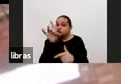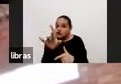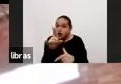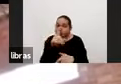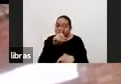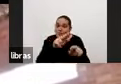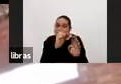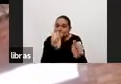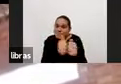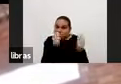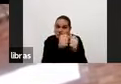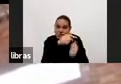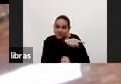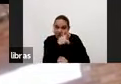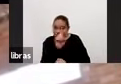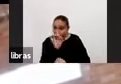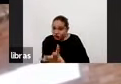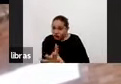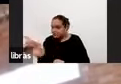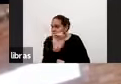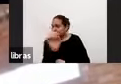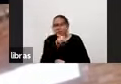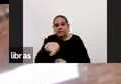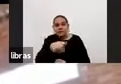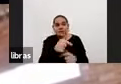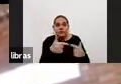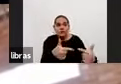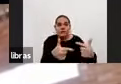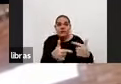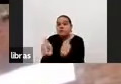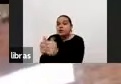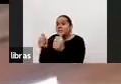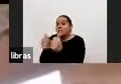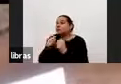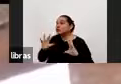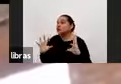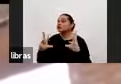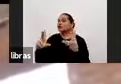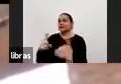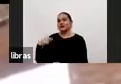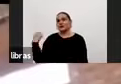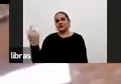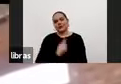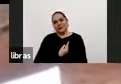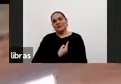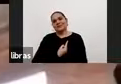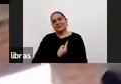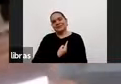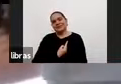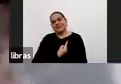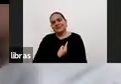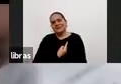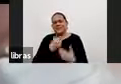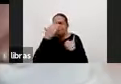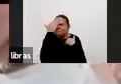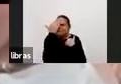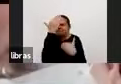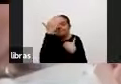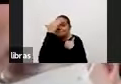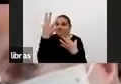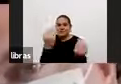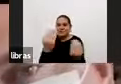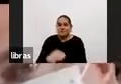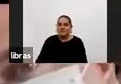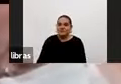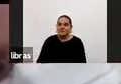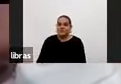de várias pessoas e da comunidade em geral, a nossa aqui. Eu fico muito agradecida. Tá bom, nós também agradecemos a